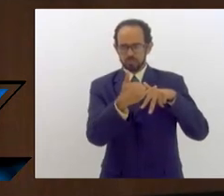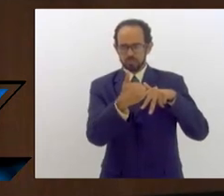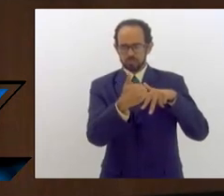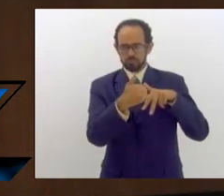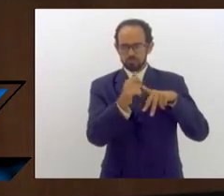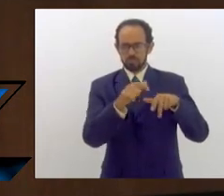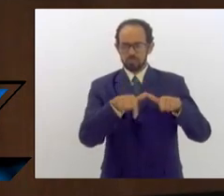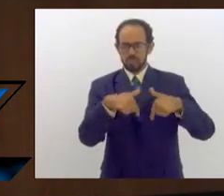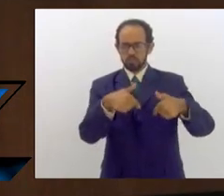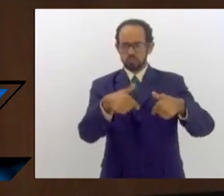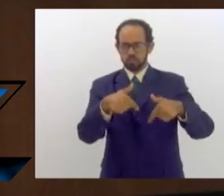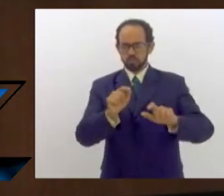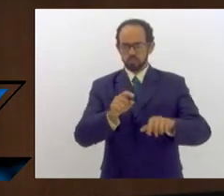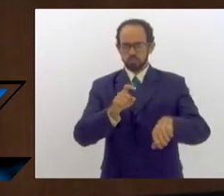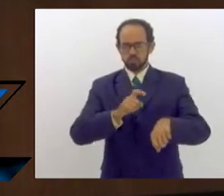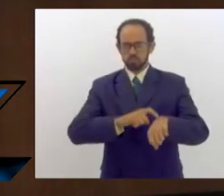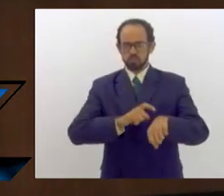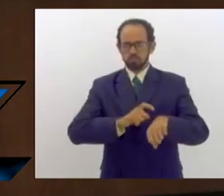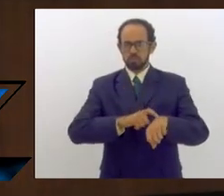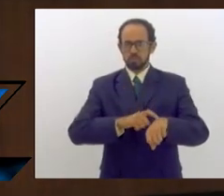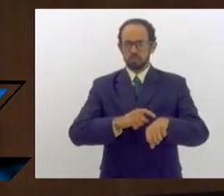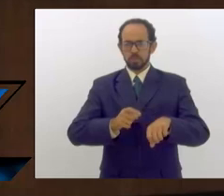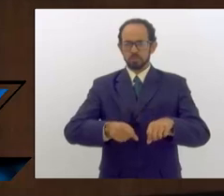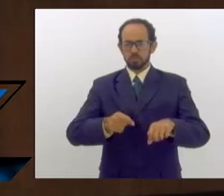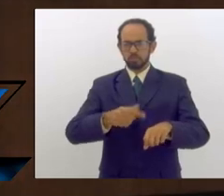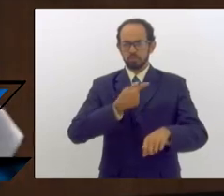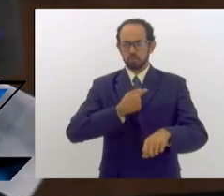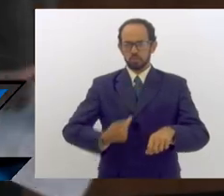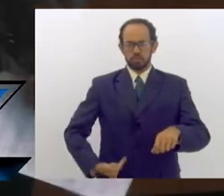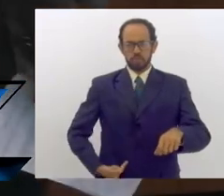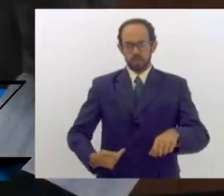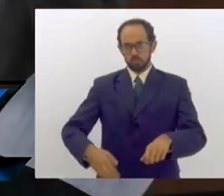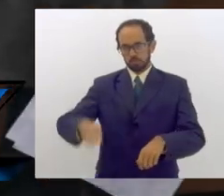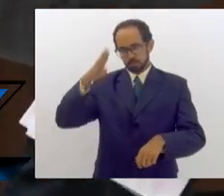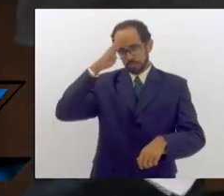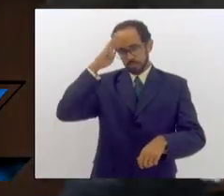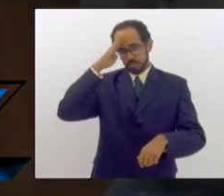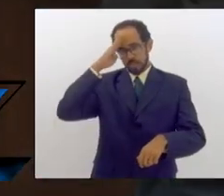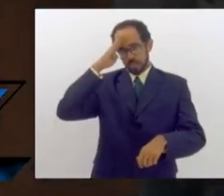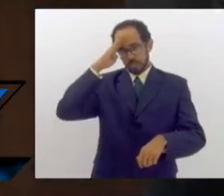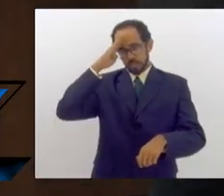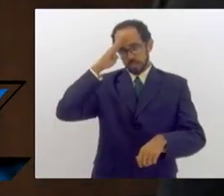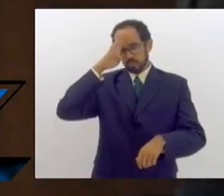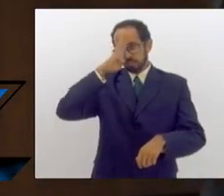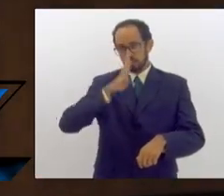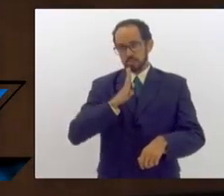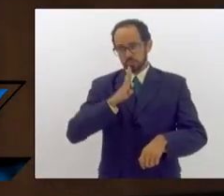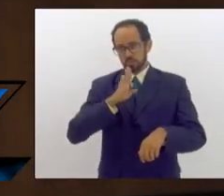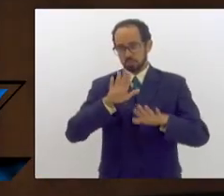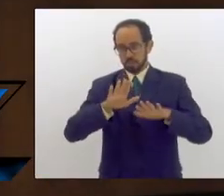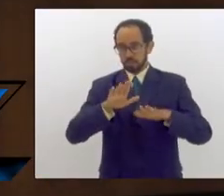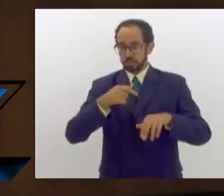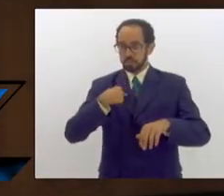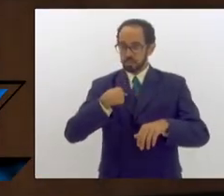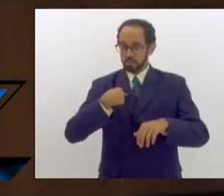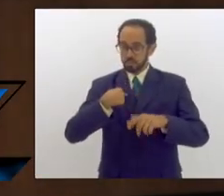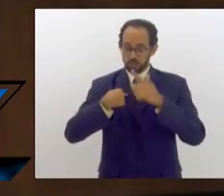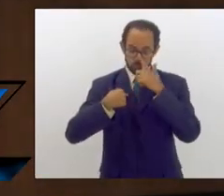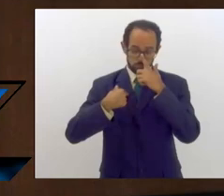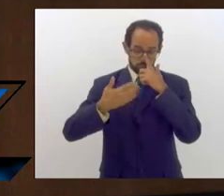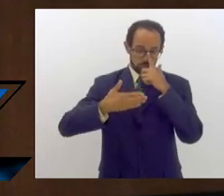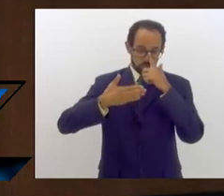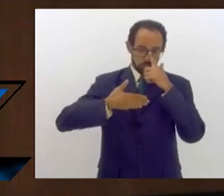o período dos governos militares no Brasil mas me causa espécie que